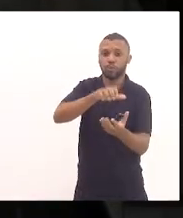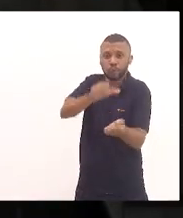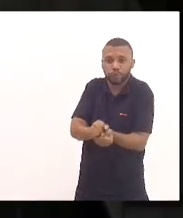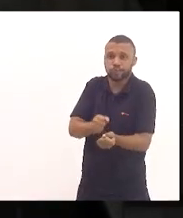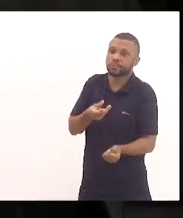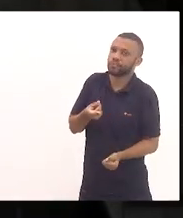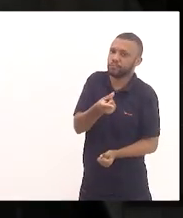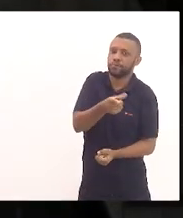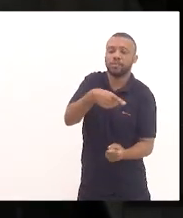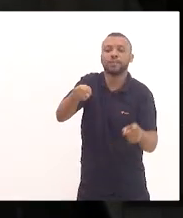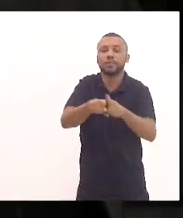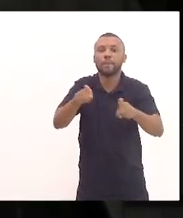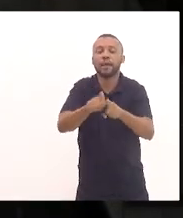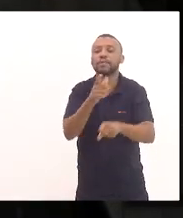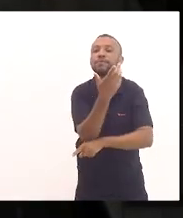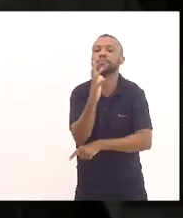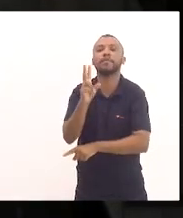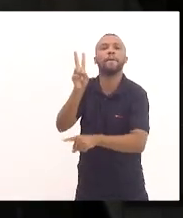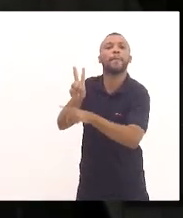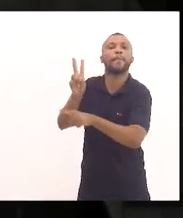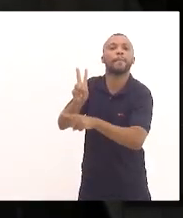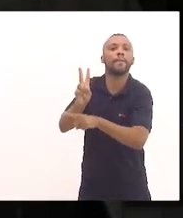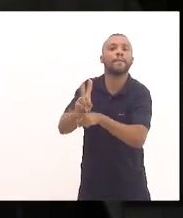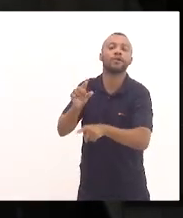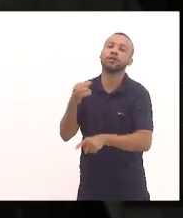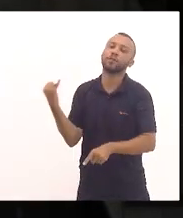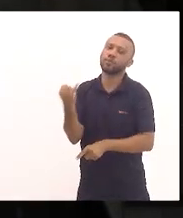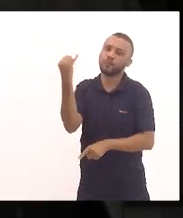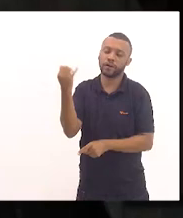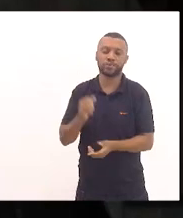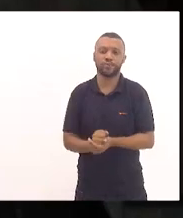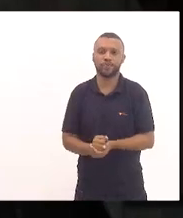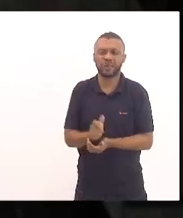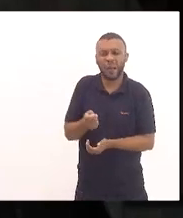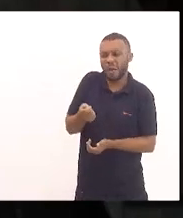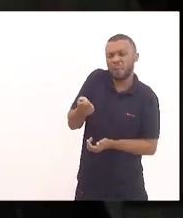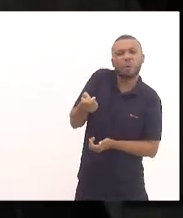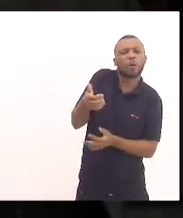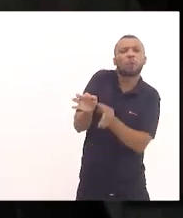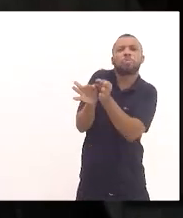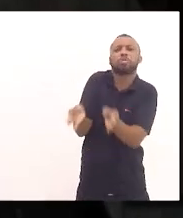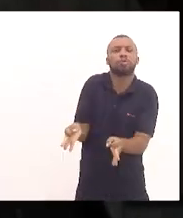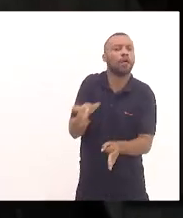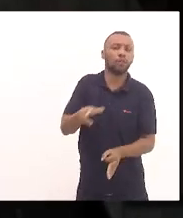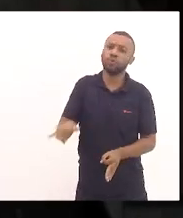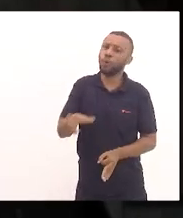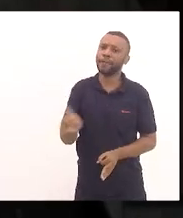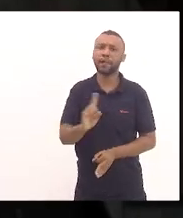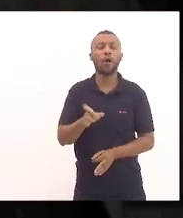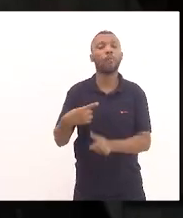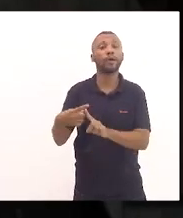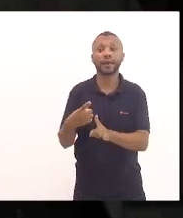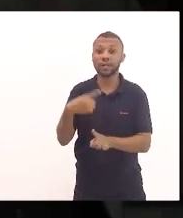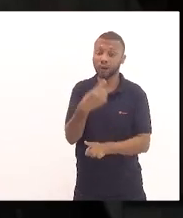na preservação ambiental. Isso é muito importante, isso não é pouco, porque nós vivemos num país em